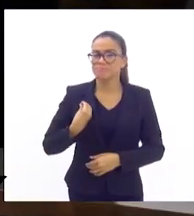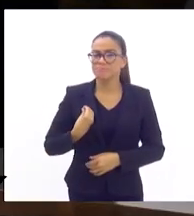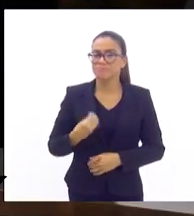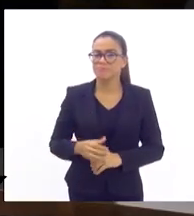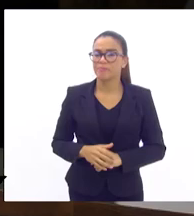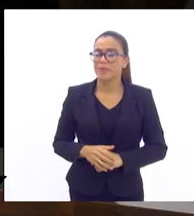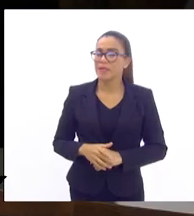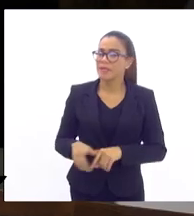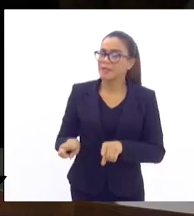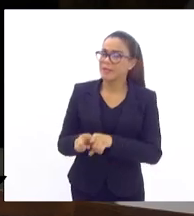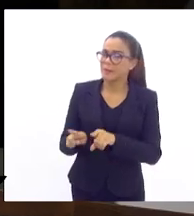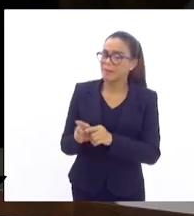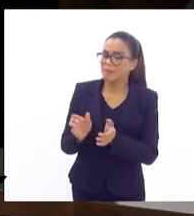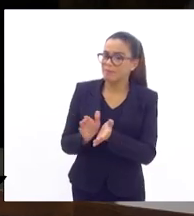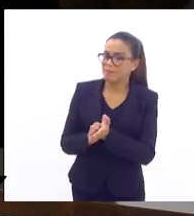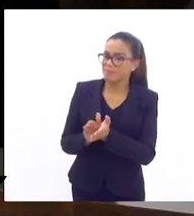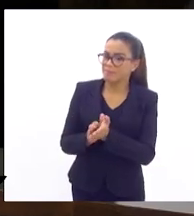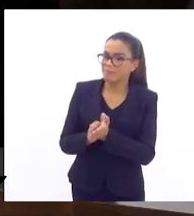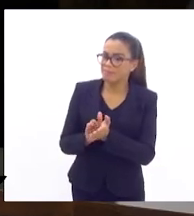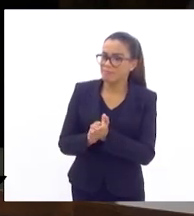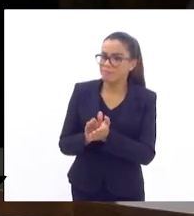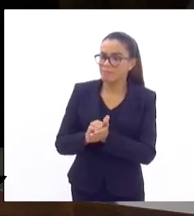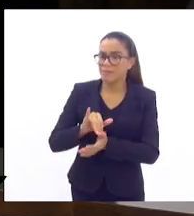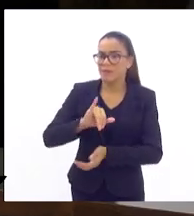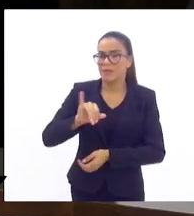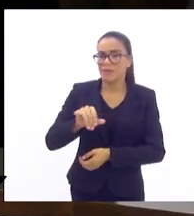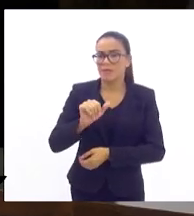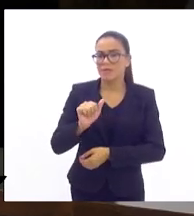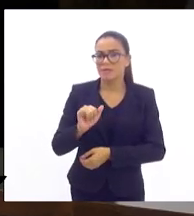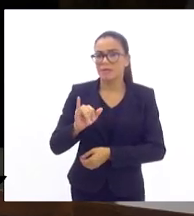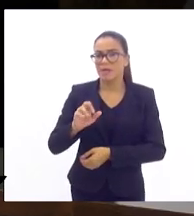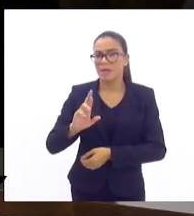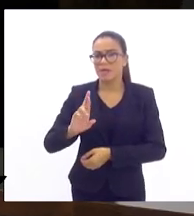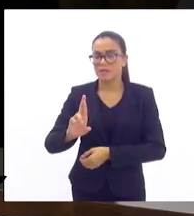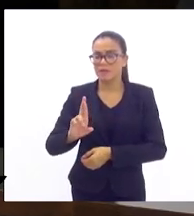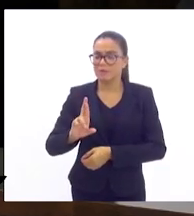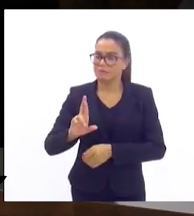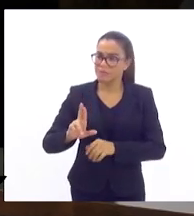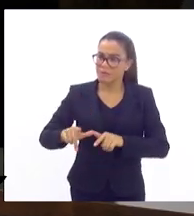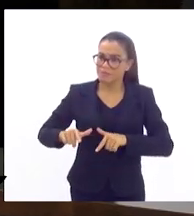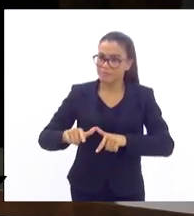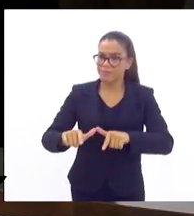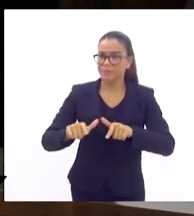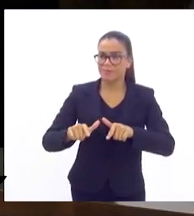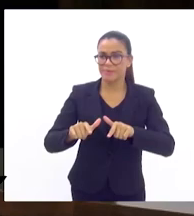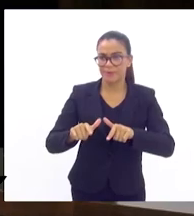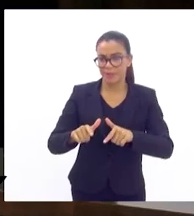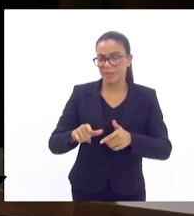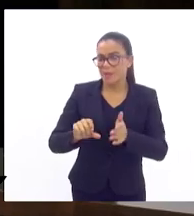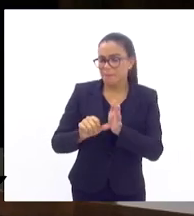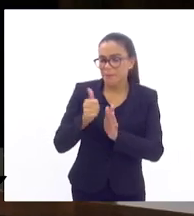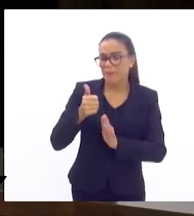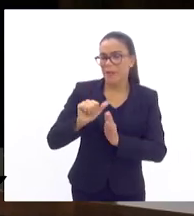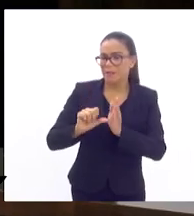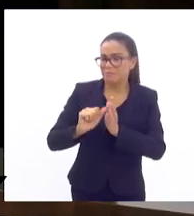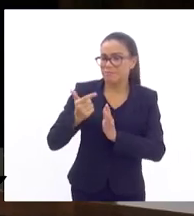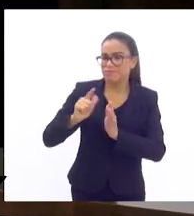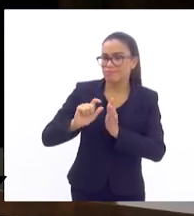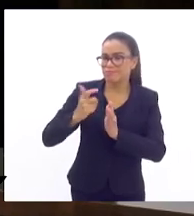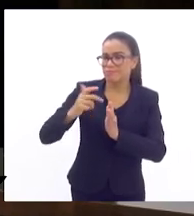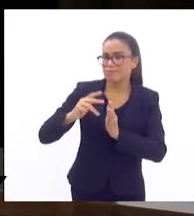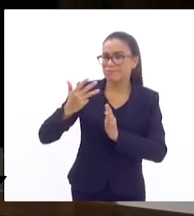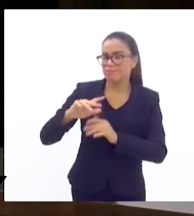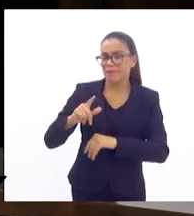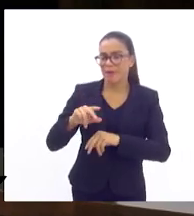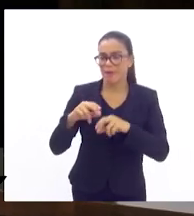já parabenizar o presidente, deputado Jari, pela condução dos trabalhos, desde as primeiras reuniões, e